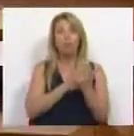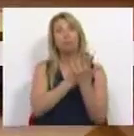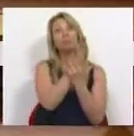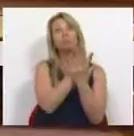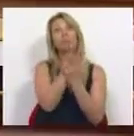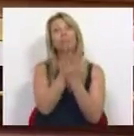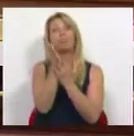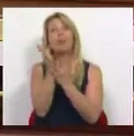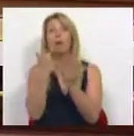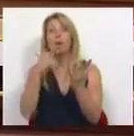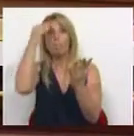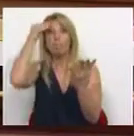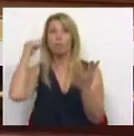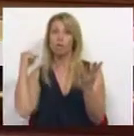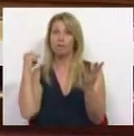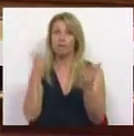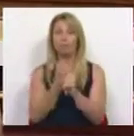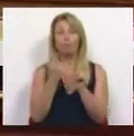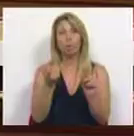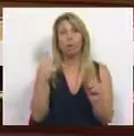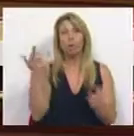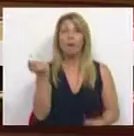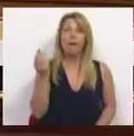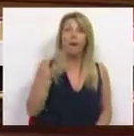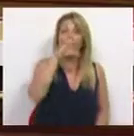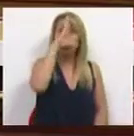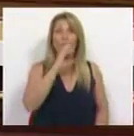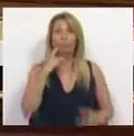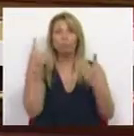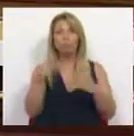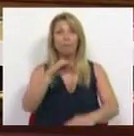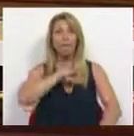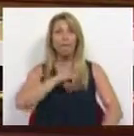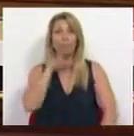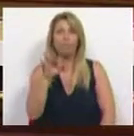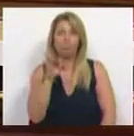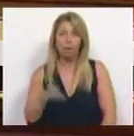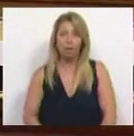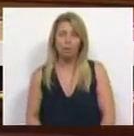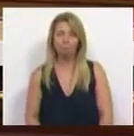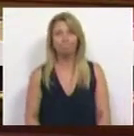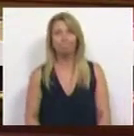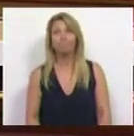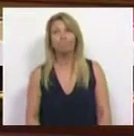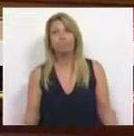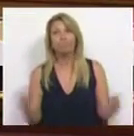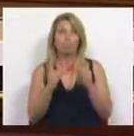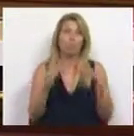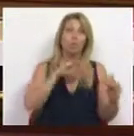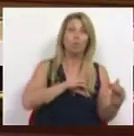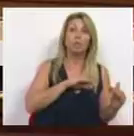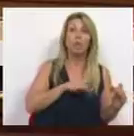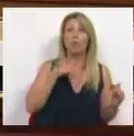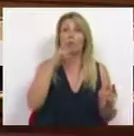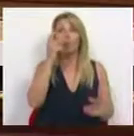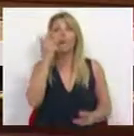podemos perder de vista, porque quando o anterior governo cortou rendimentos às famílias, seja a nível dos salários, seja a nível